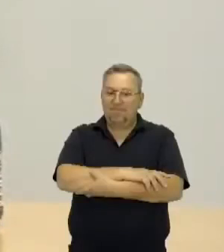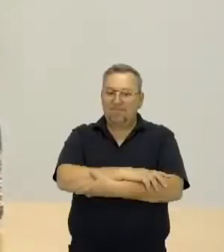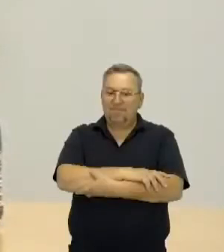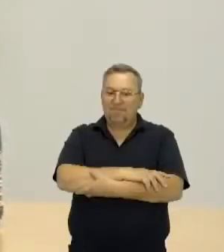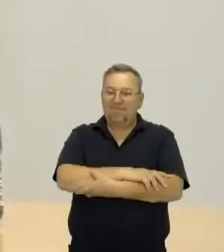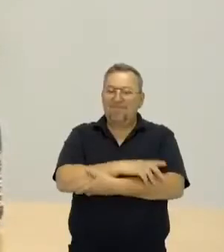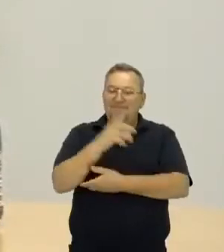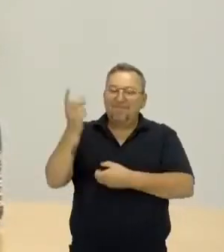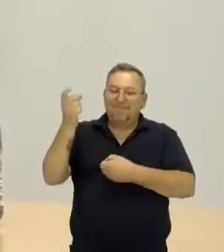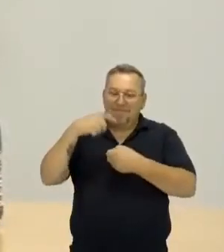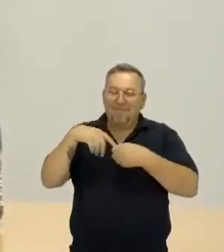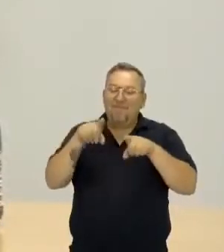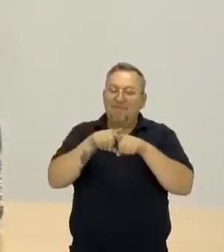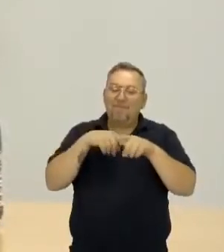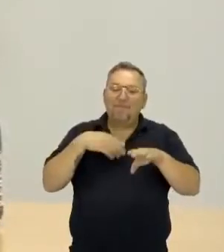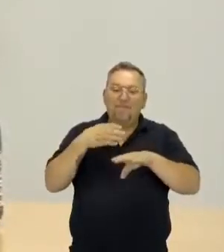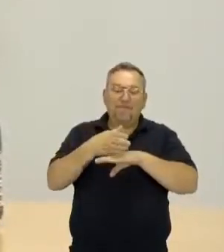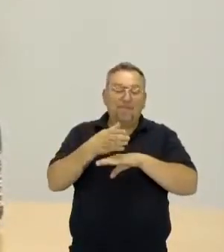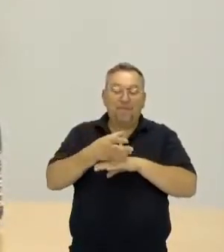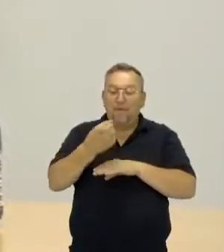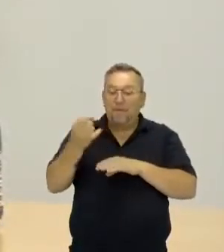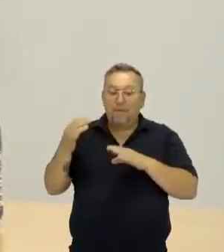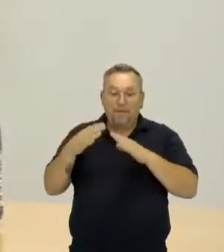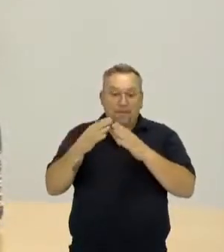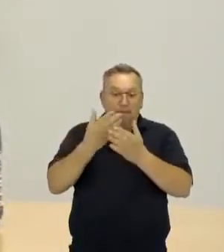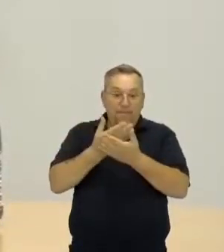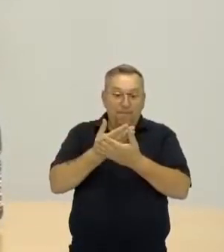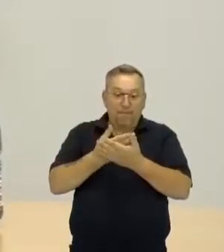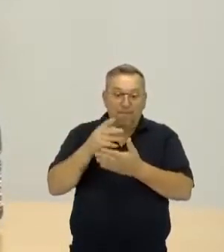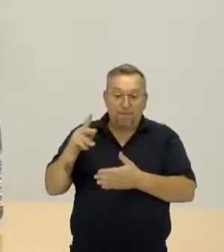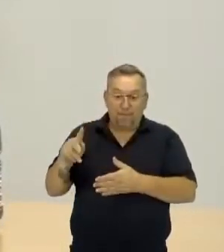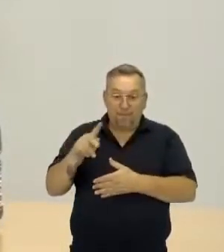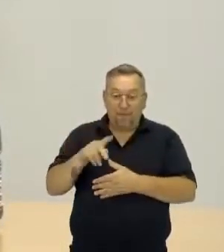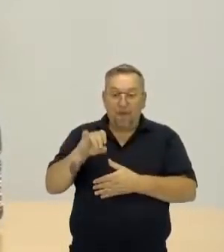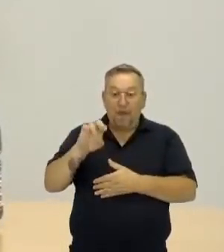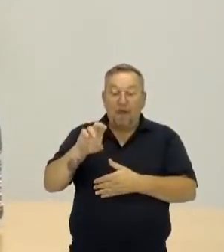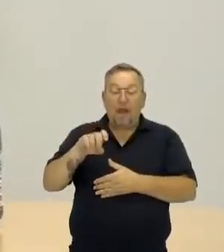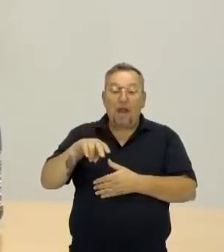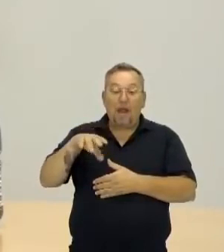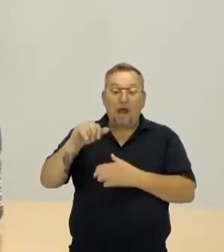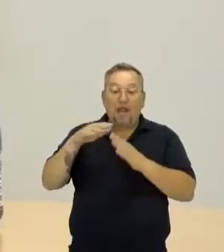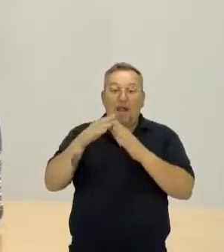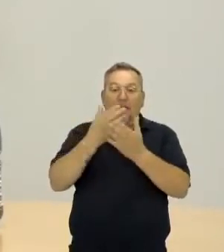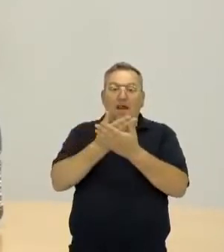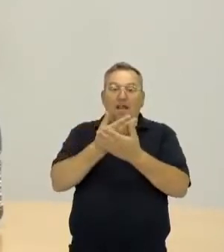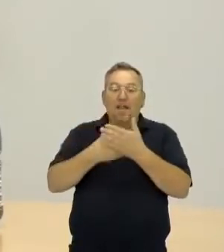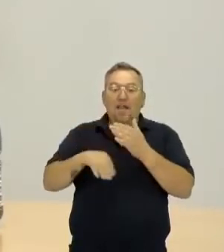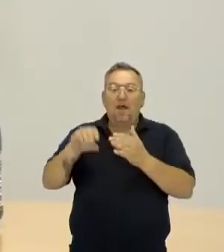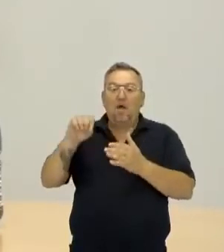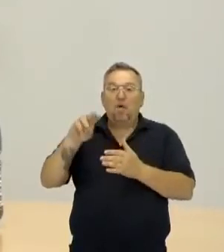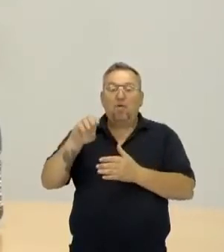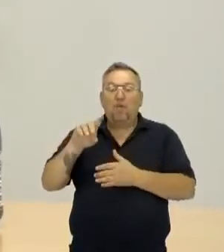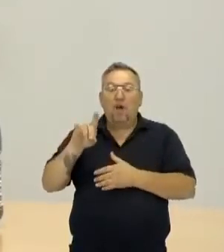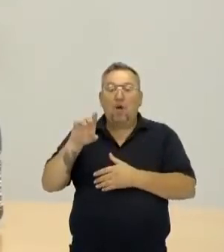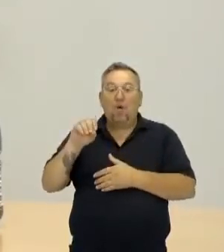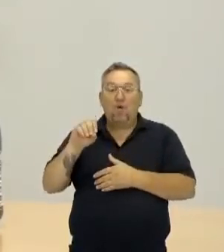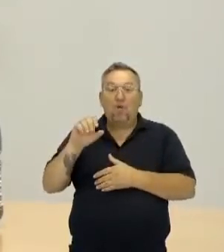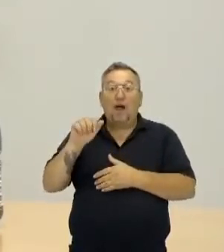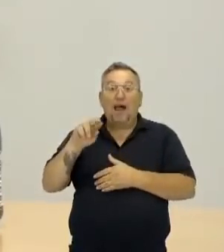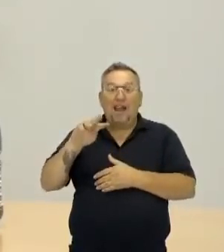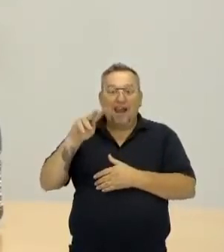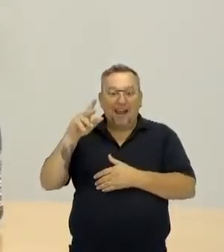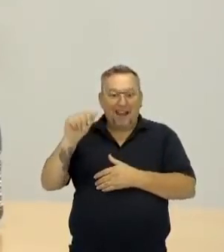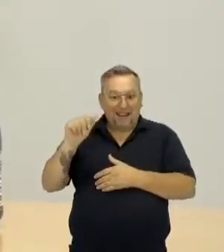Voltamos aqui, Jonas, com a participação de várias escolas. Tem a professora Ilana, lá da escola Osvaldo Aranha, com 7º